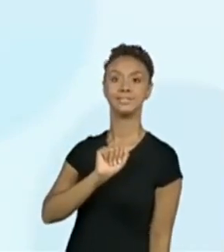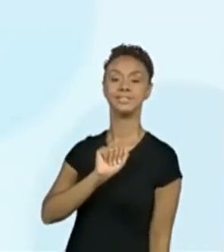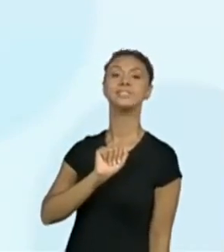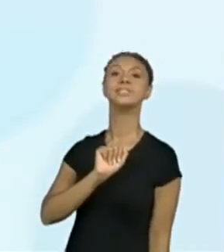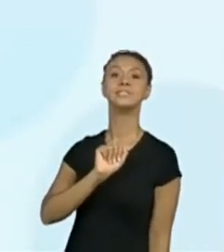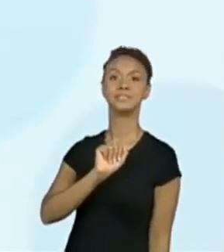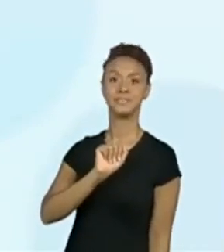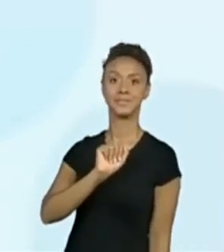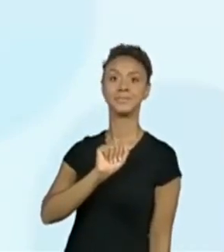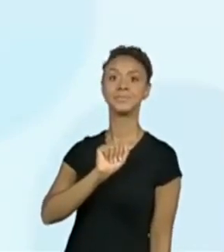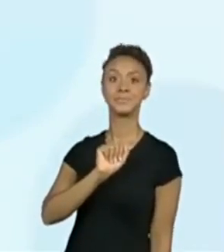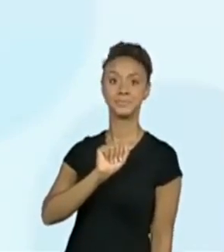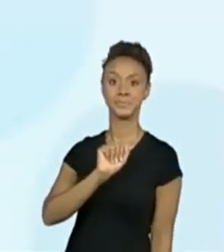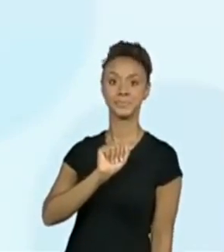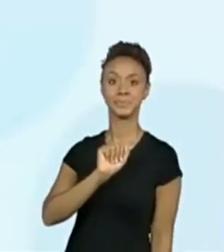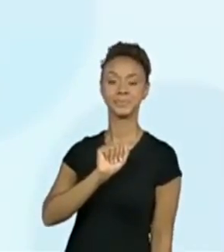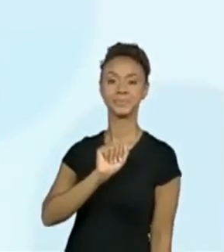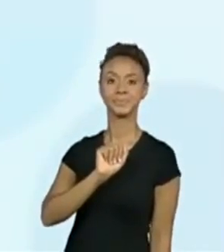Má.